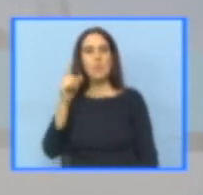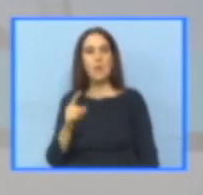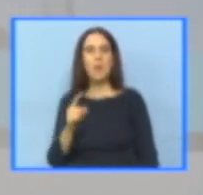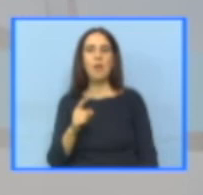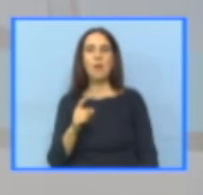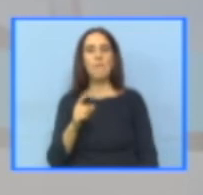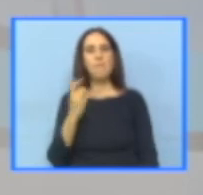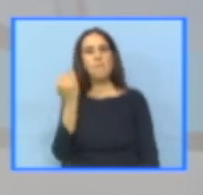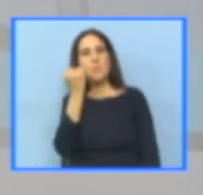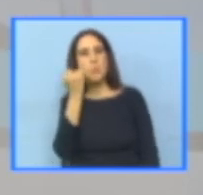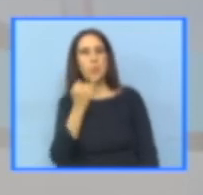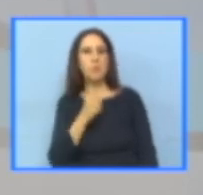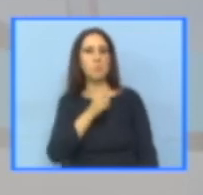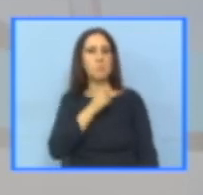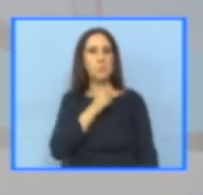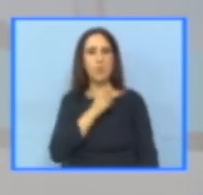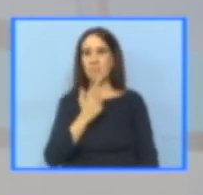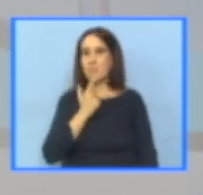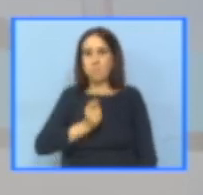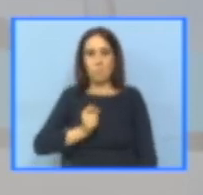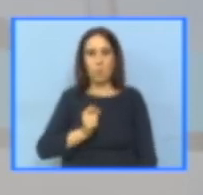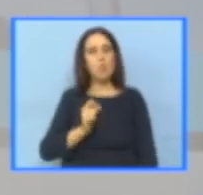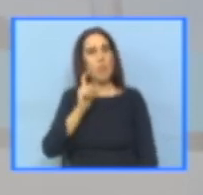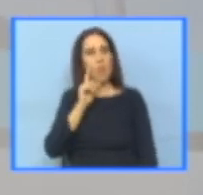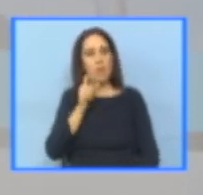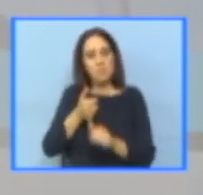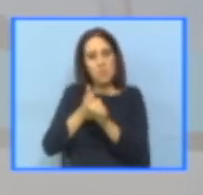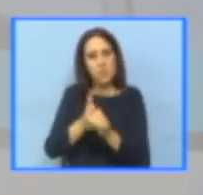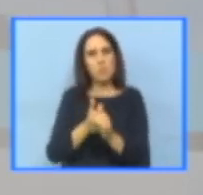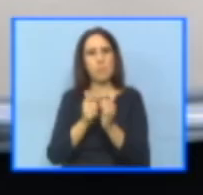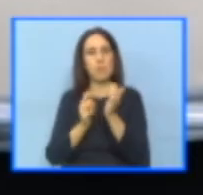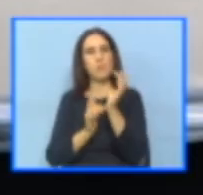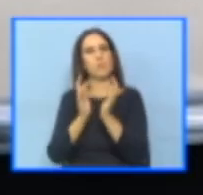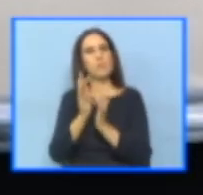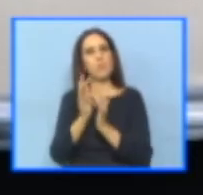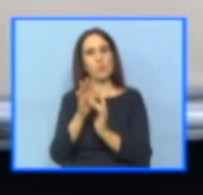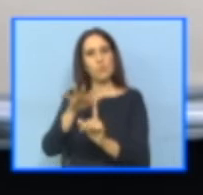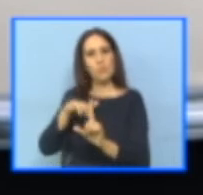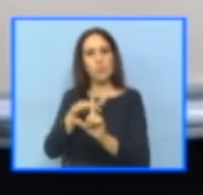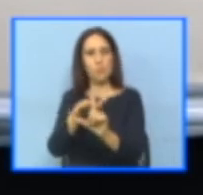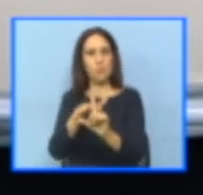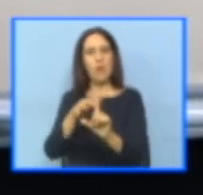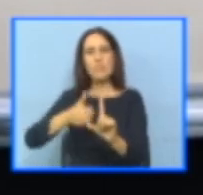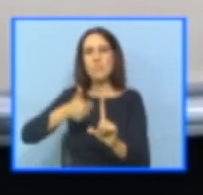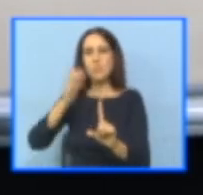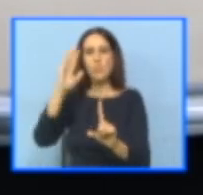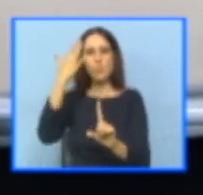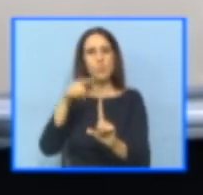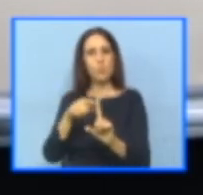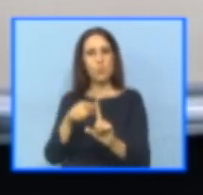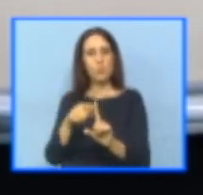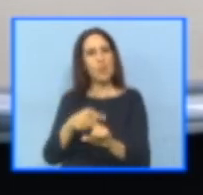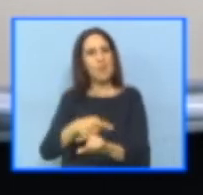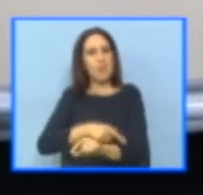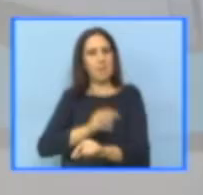trata de uma discípula de Jesus, no sentido mais radical, e é por isso que é canonizada.